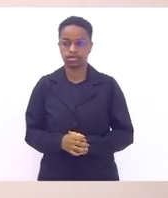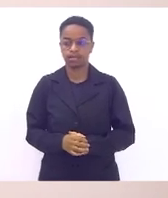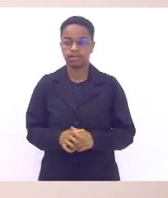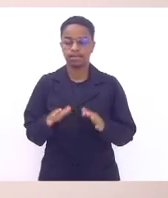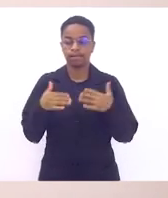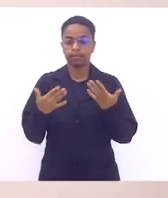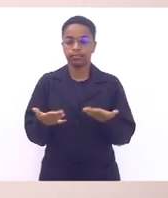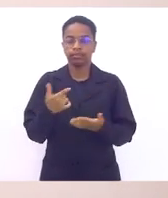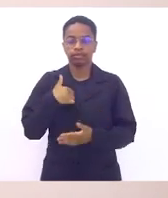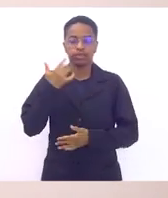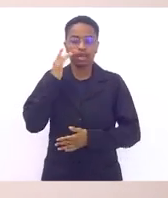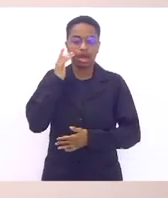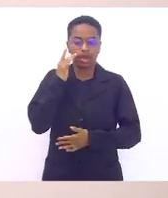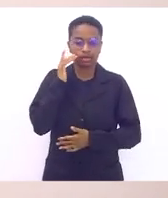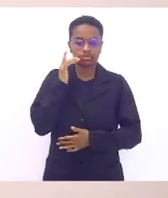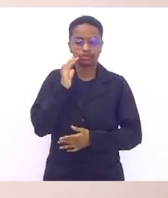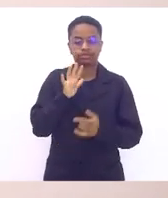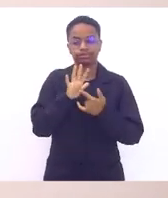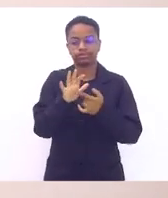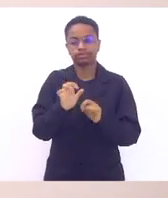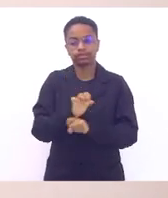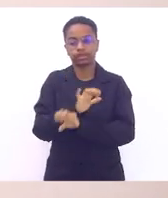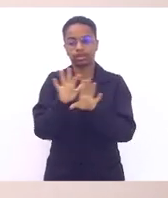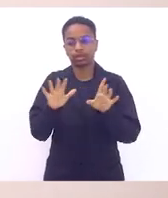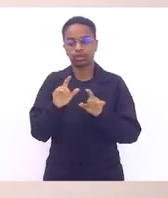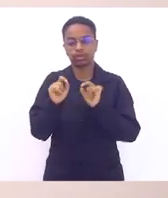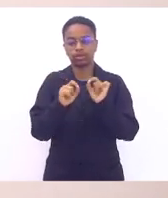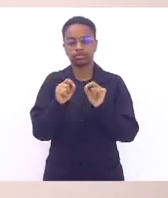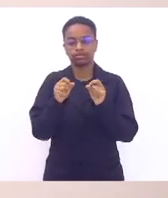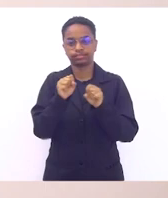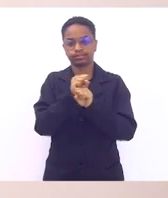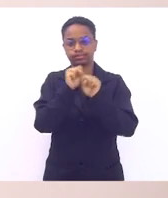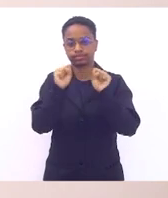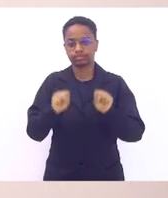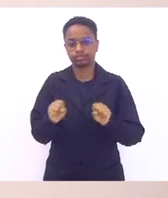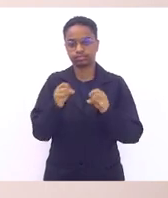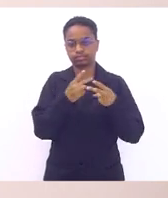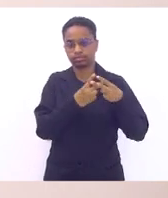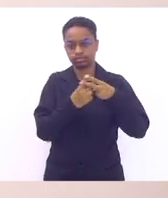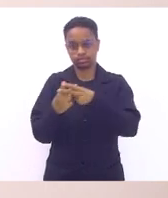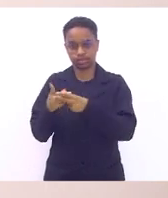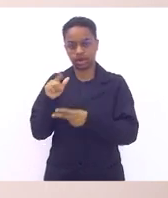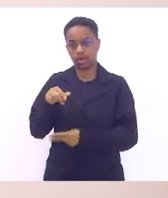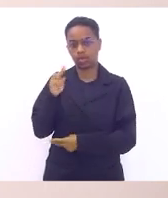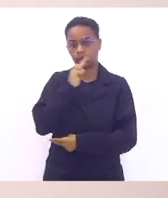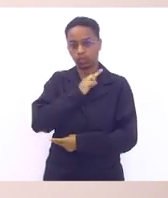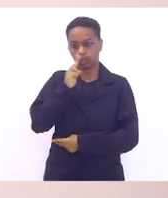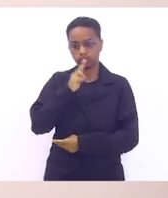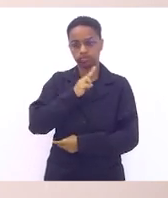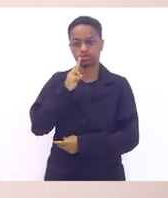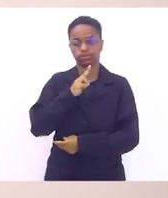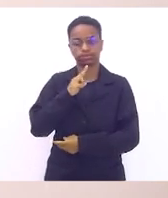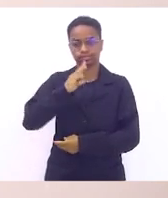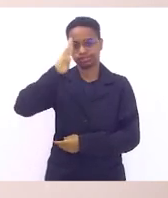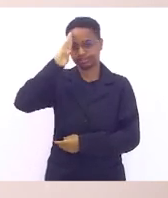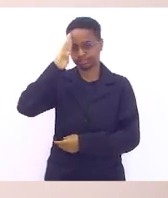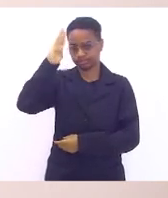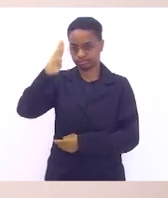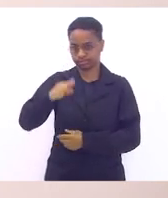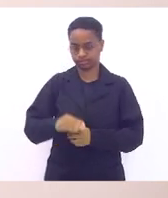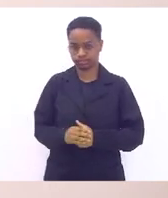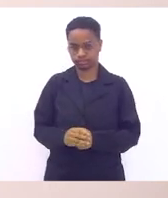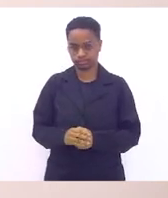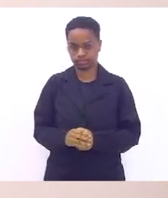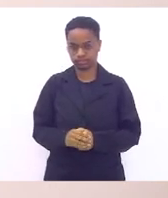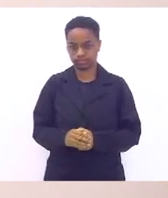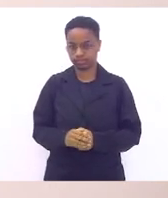que fica claramente definido aqui que a questão do sistema prisional é urgente, é primordial. A